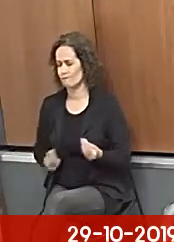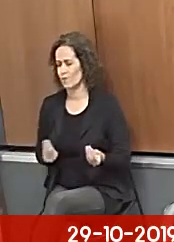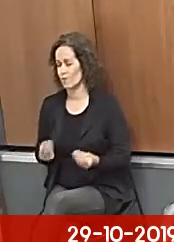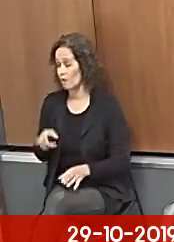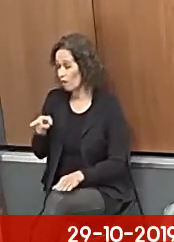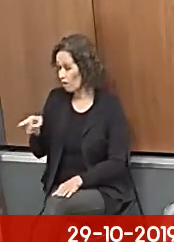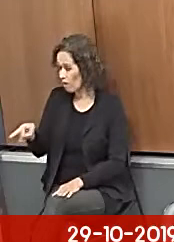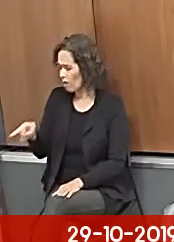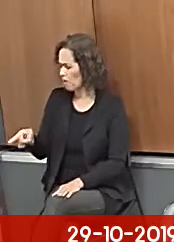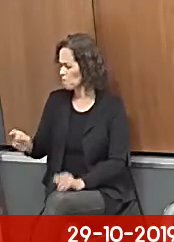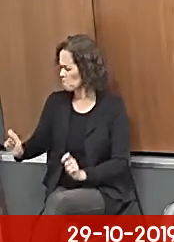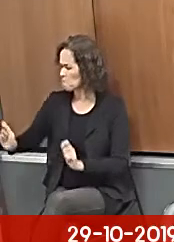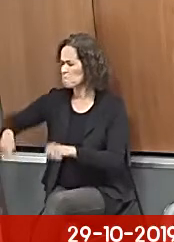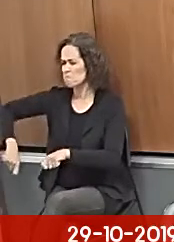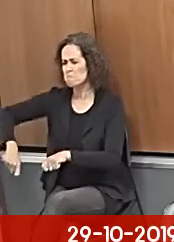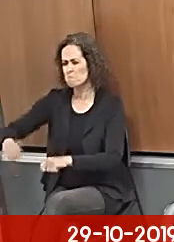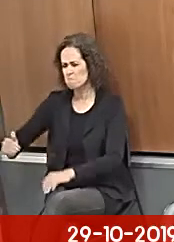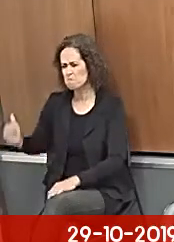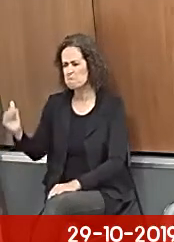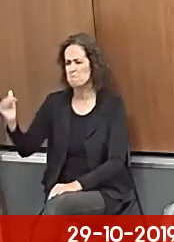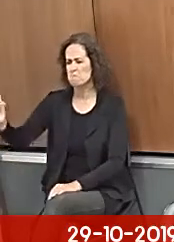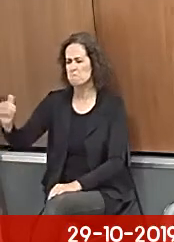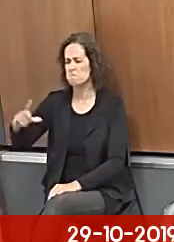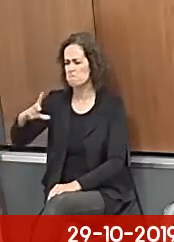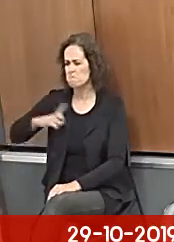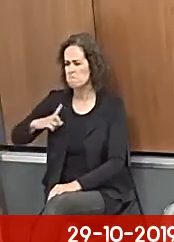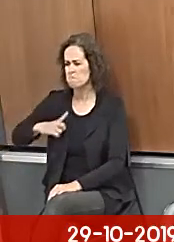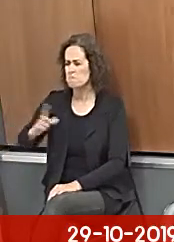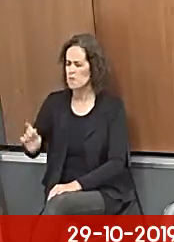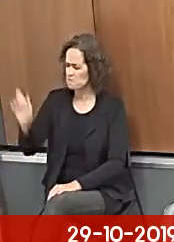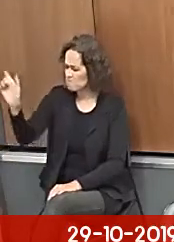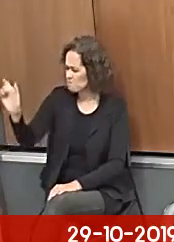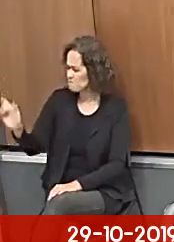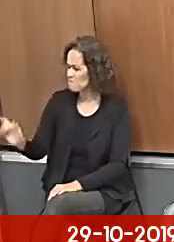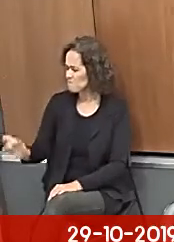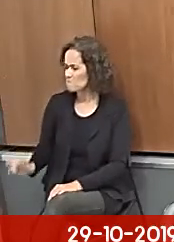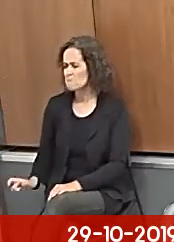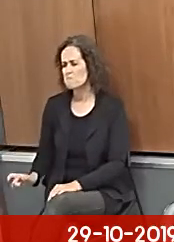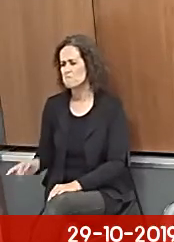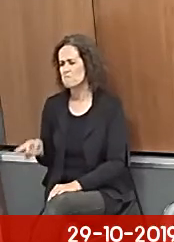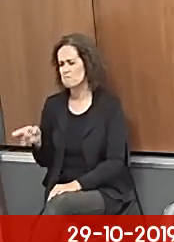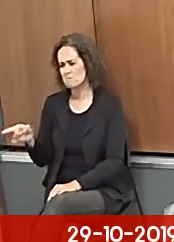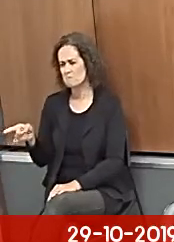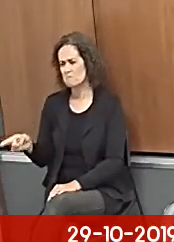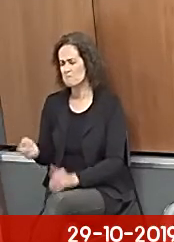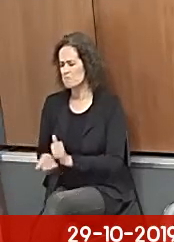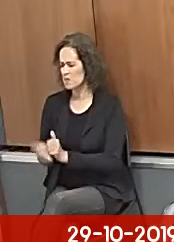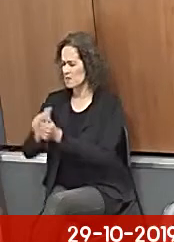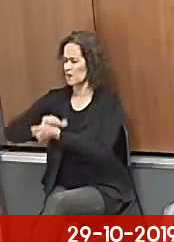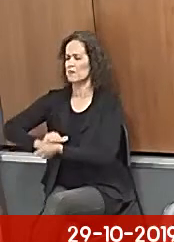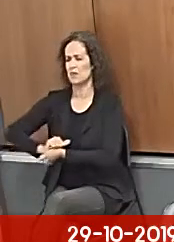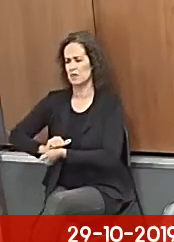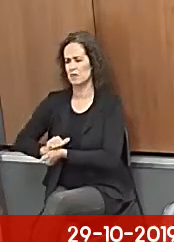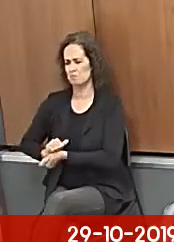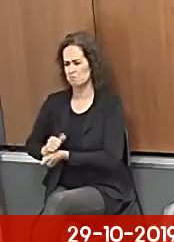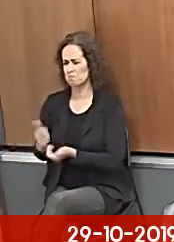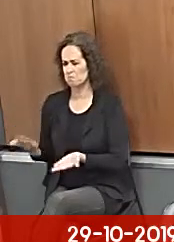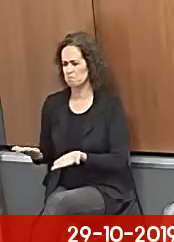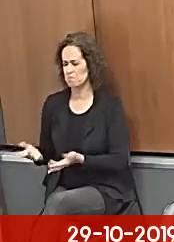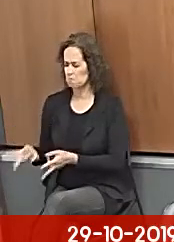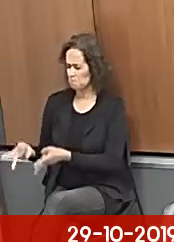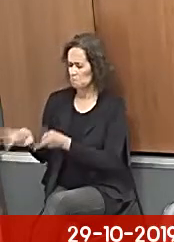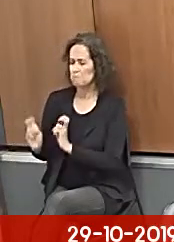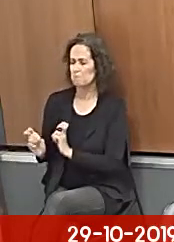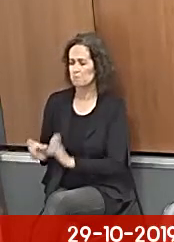E ele tem um potencial enorme, pela personalidade também. Você vê que o cara é atleta. Pela personalidade,